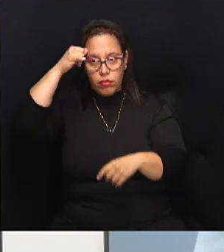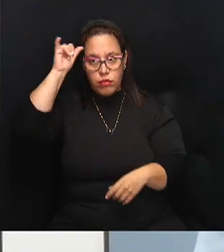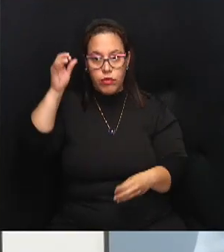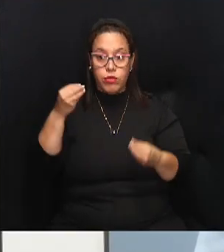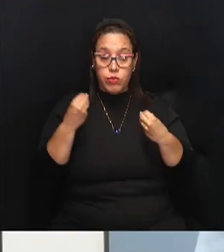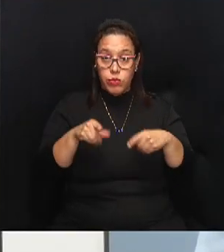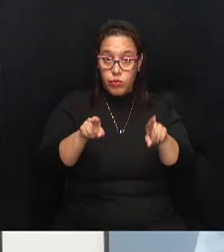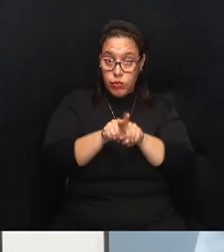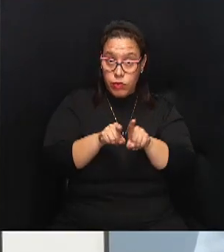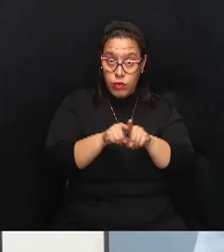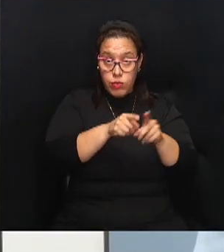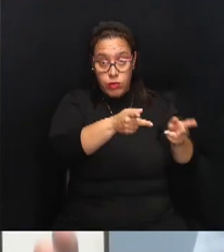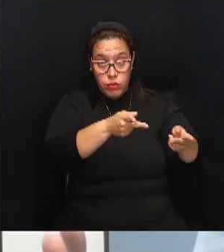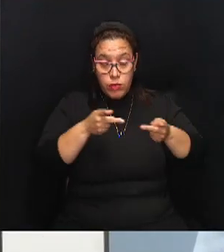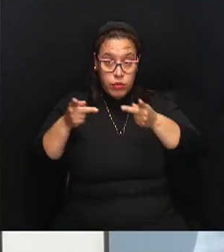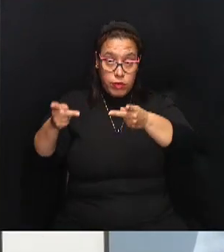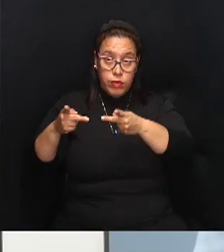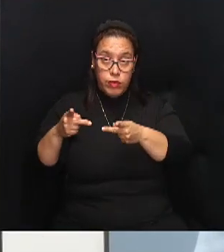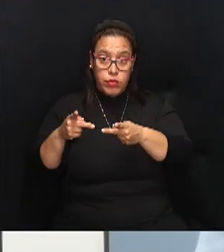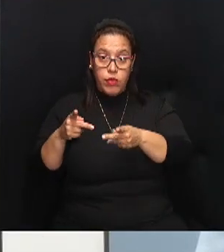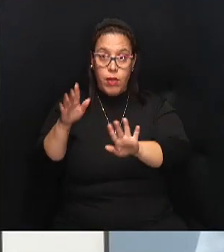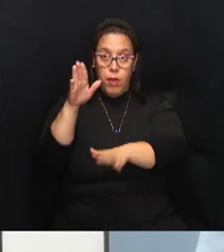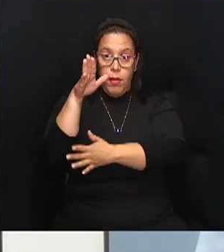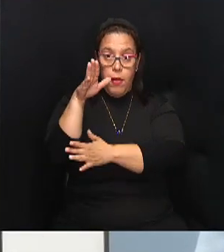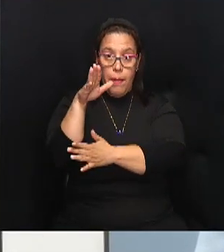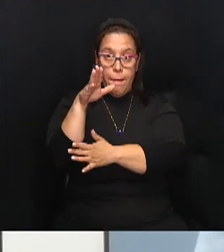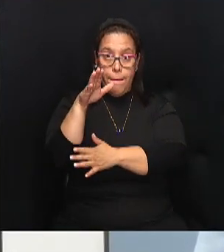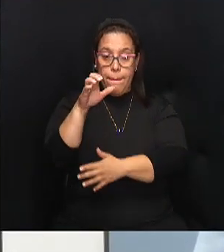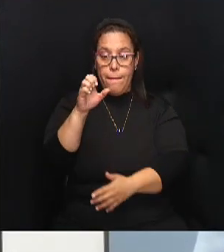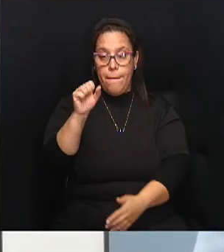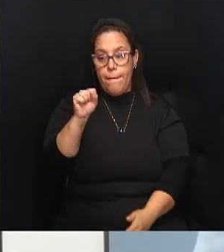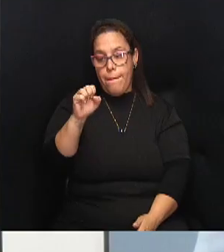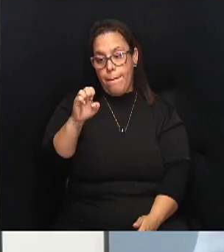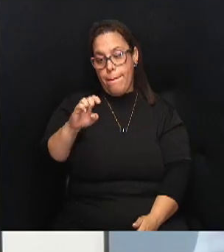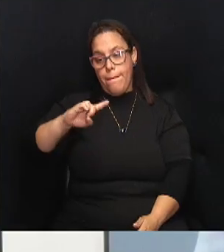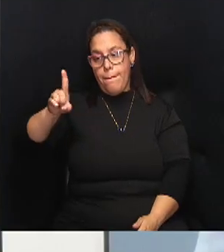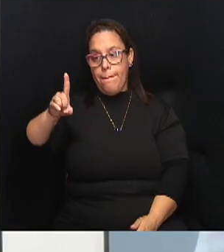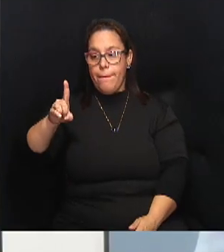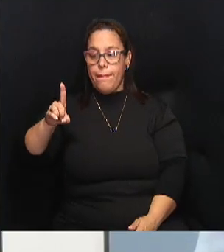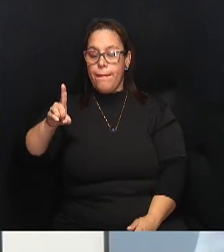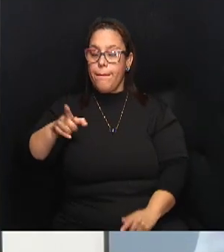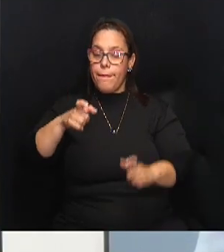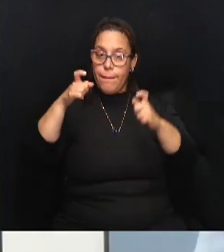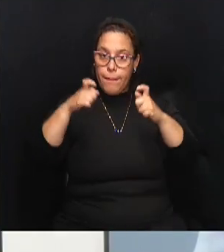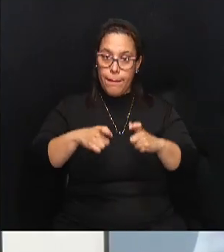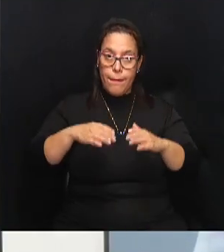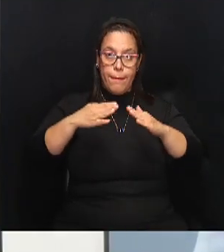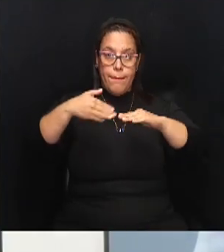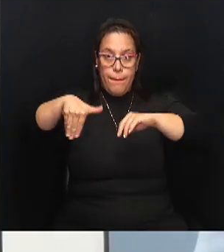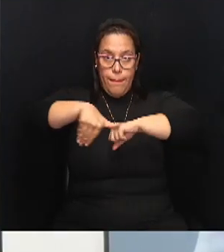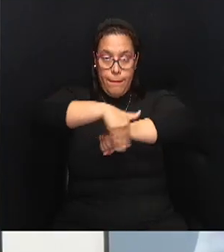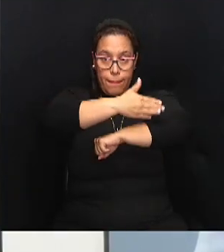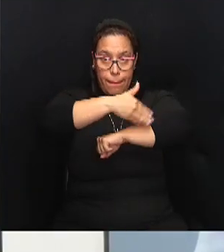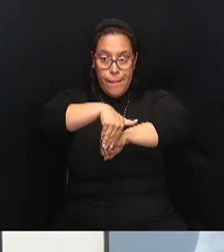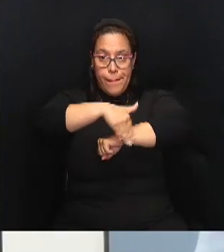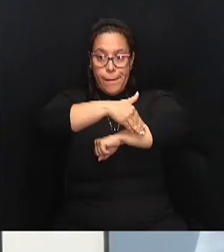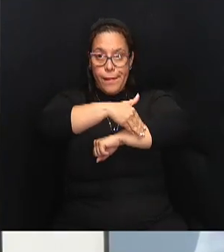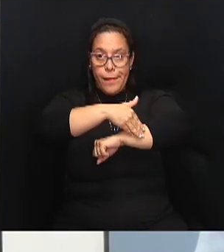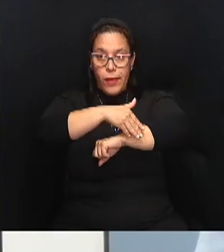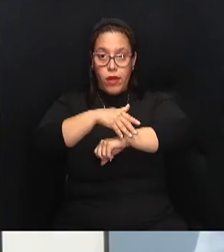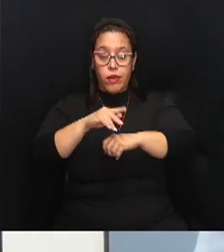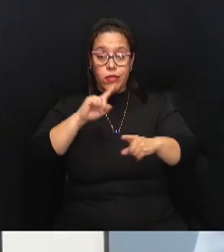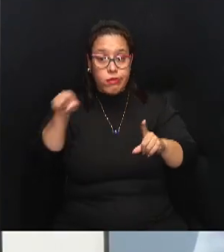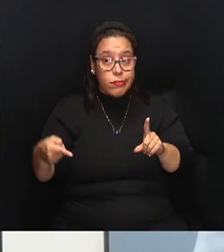também visitas lá na Praça da Sé, que era um local ocupado por moradores de ruas. Então, o